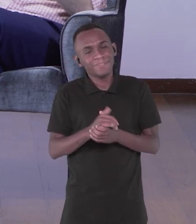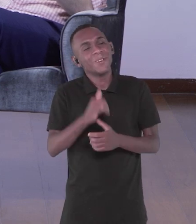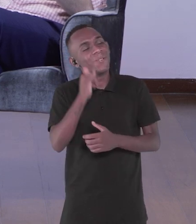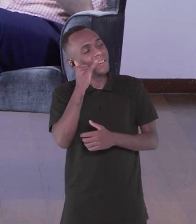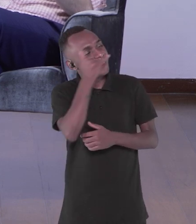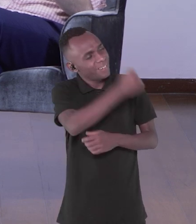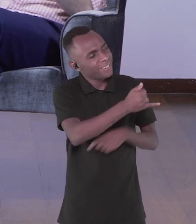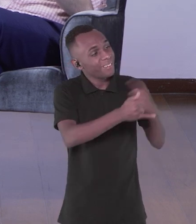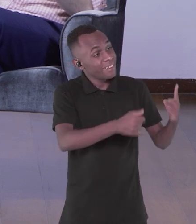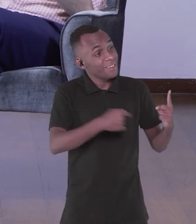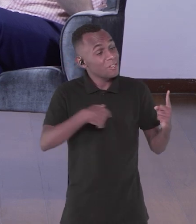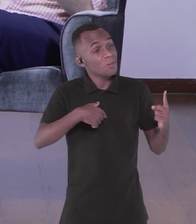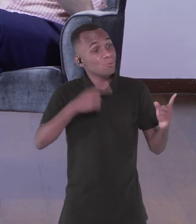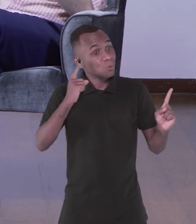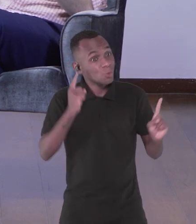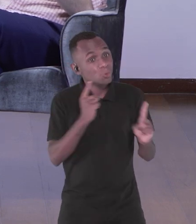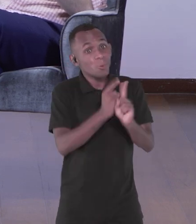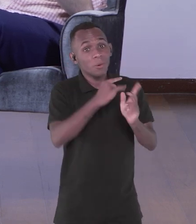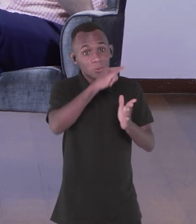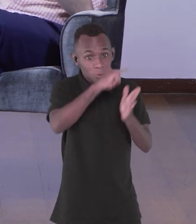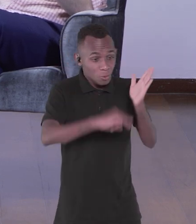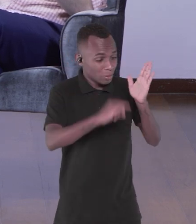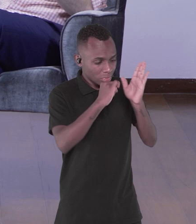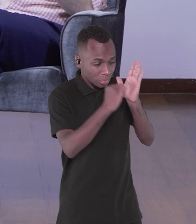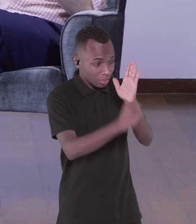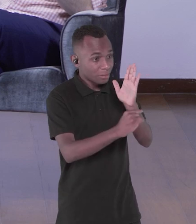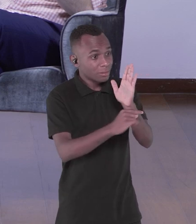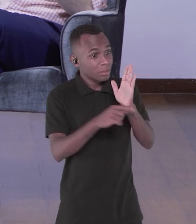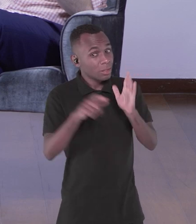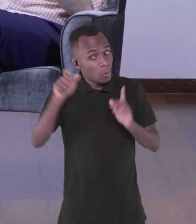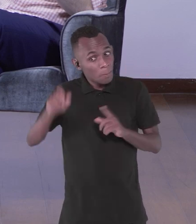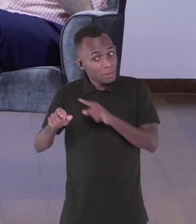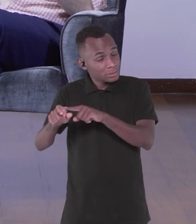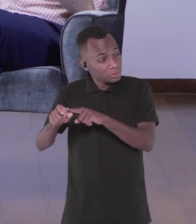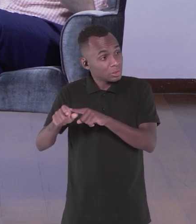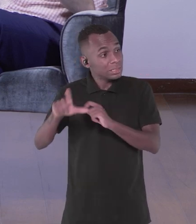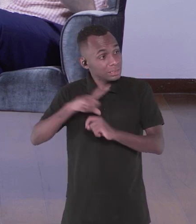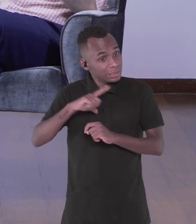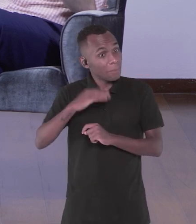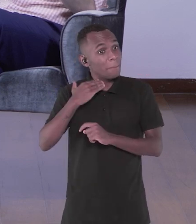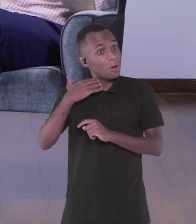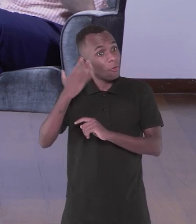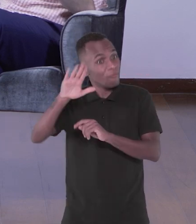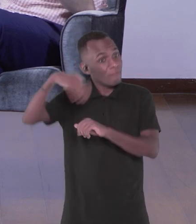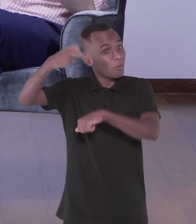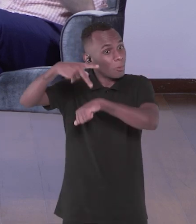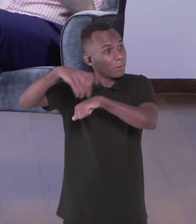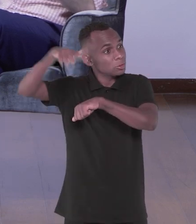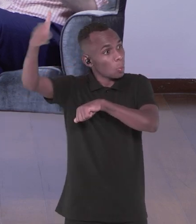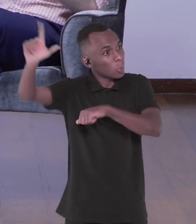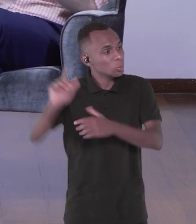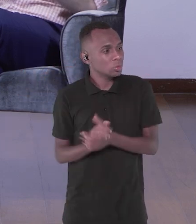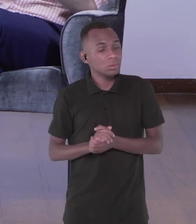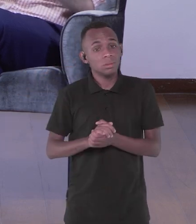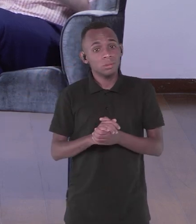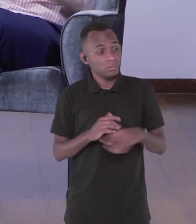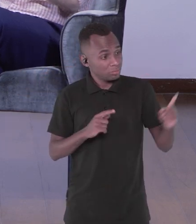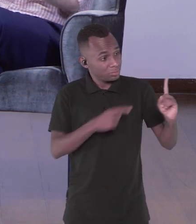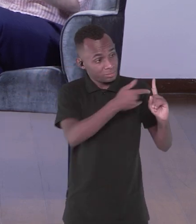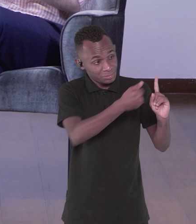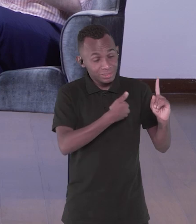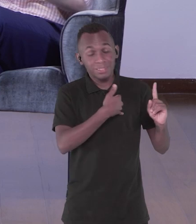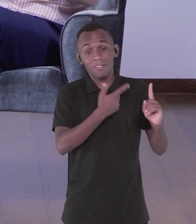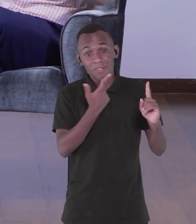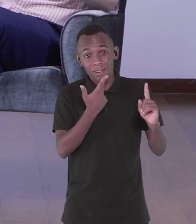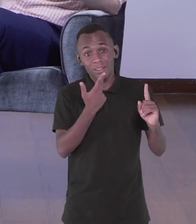fulano, achei um documento que fala que o Ricardo Teixeira tinha conta em Andorra. Falei, porra, mas eu falei para você isso. Eu falei, eu sei que você falou, mas eu não